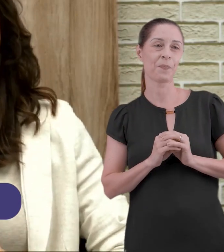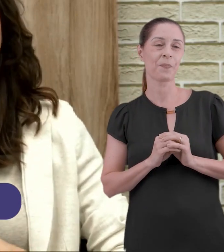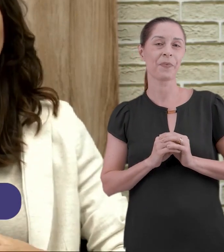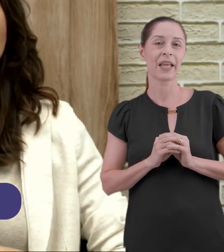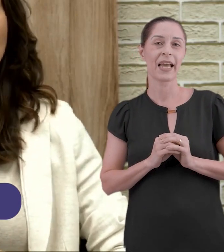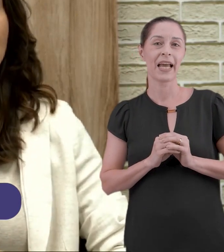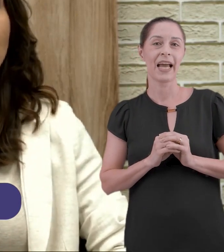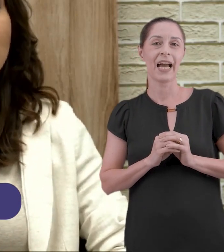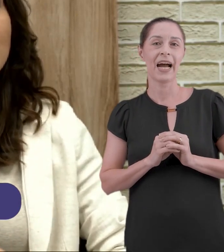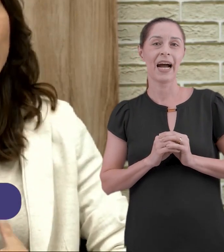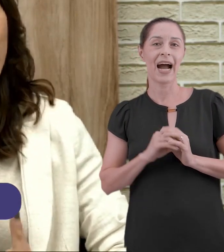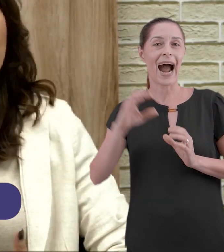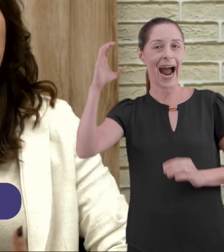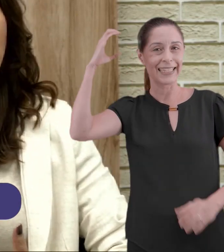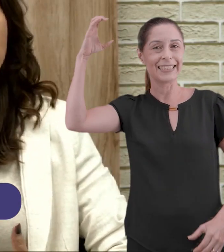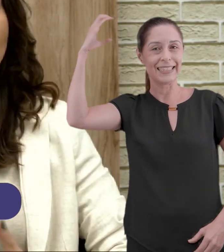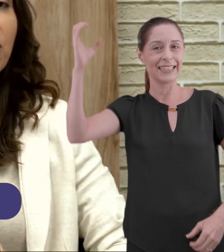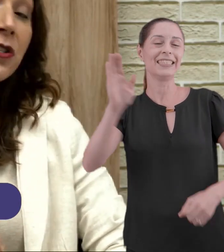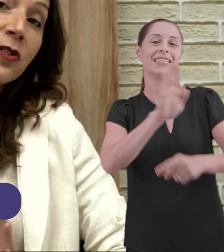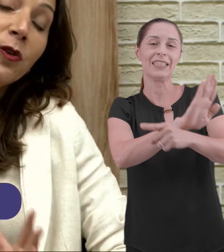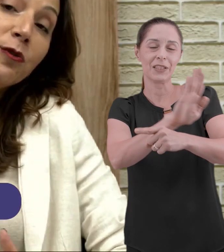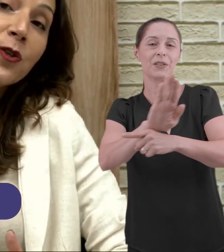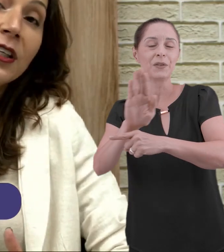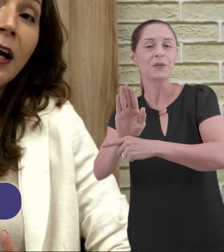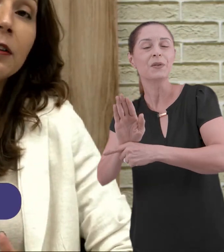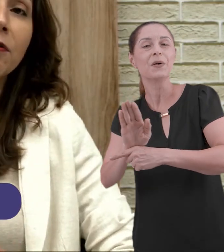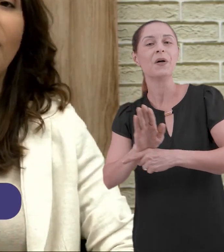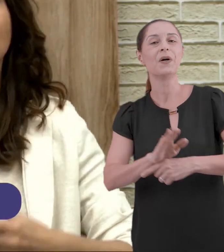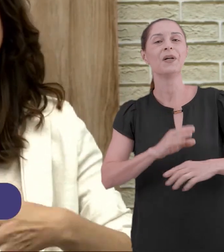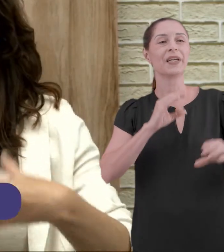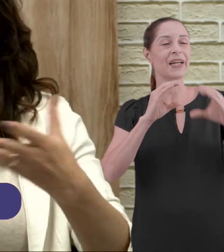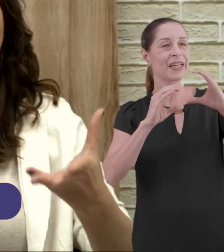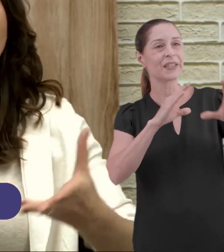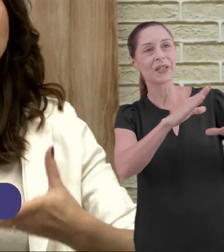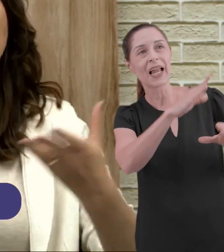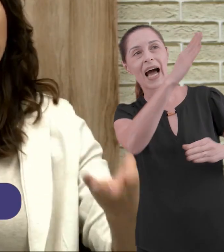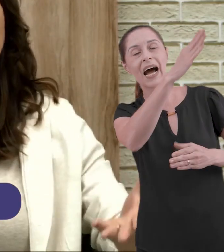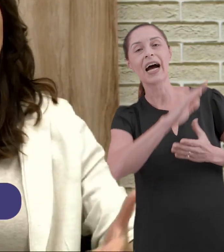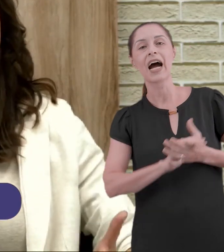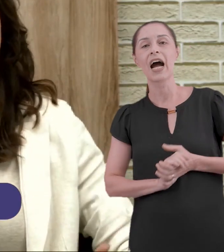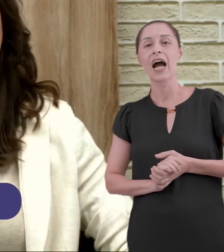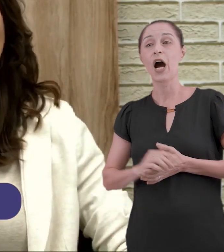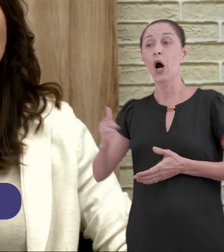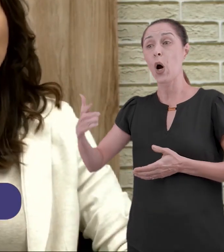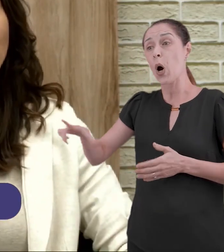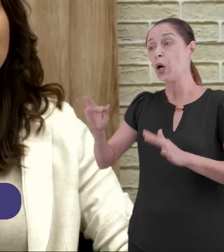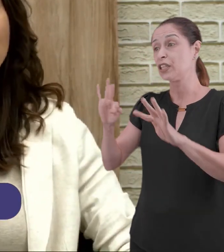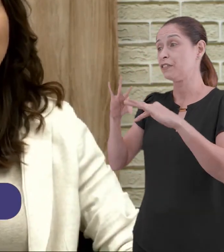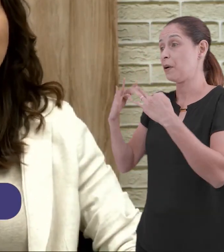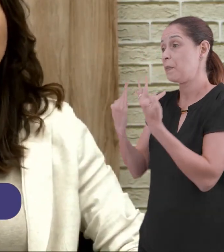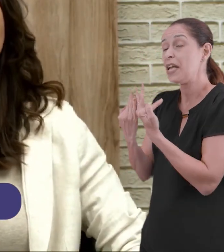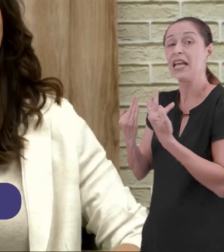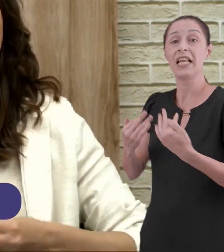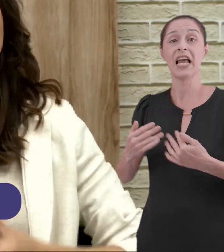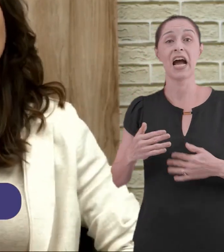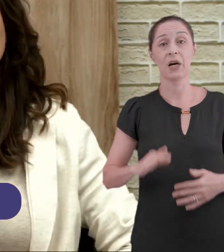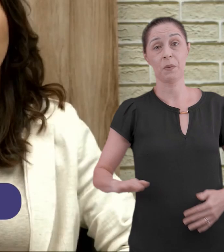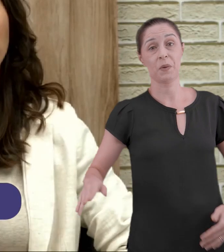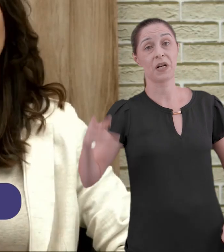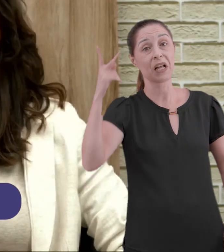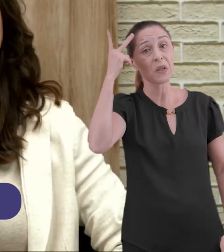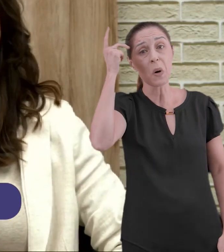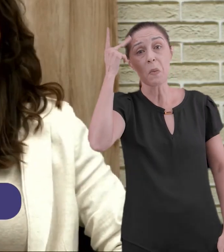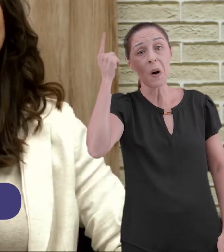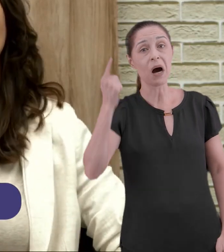uma família que tem as suas crianças típicas, talvez isso não fosse nada. Foi lá, fez a apresentação junto com as outras, né? Mas para